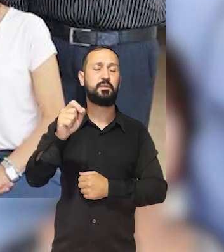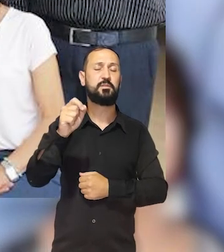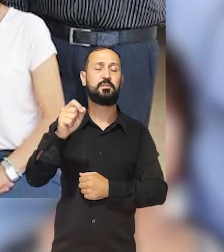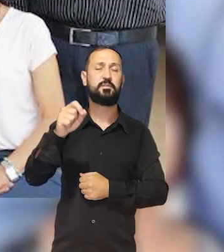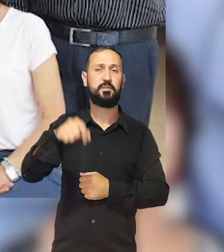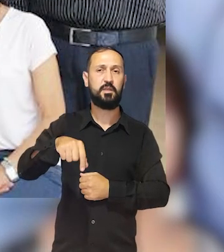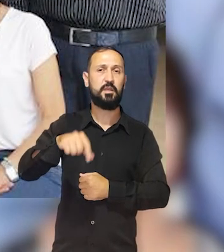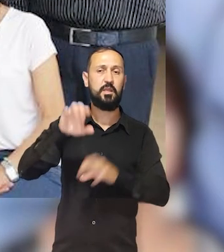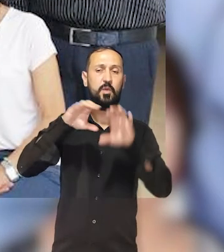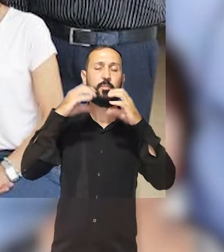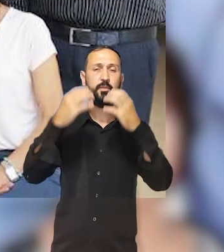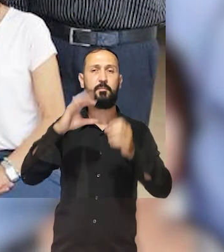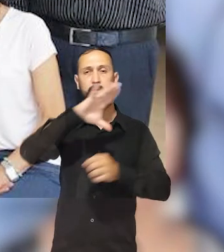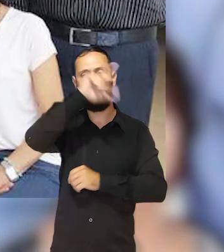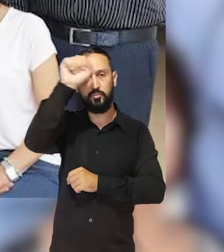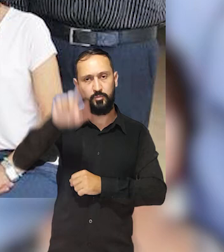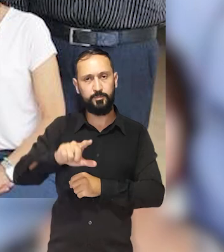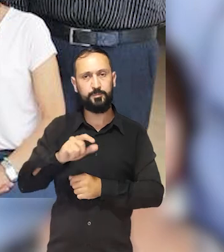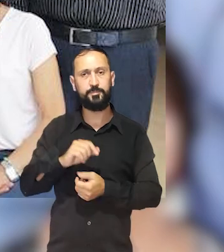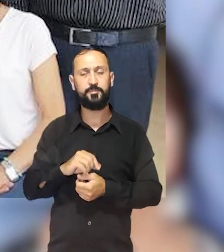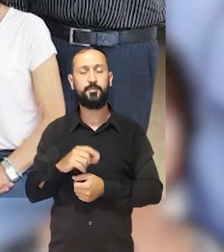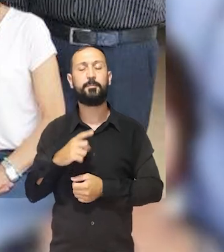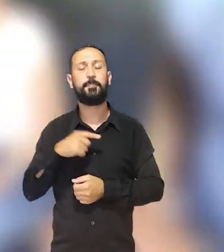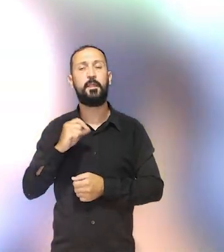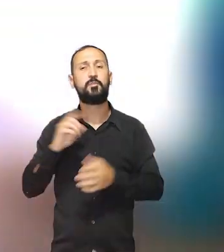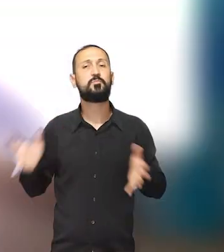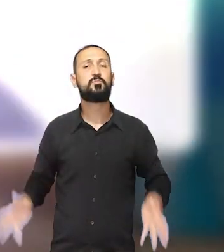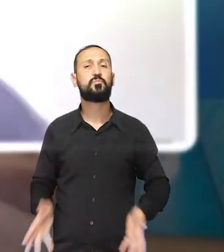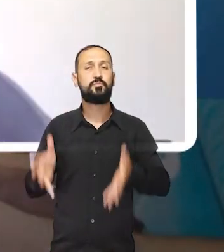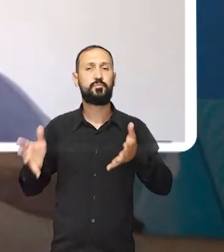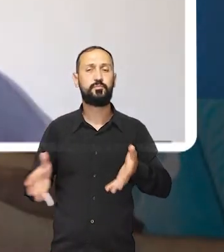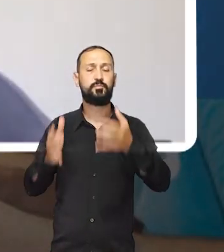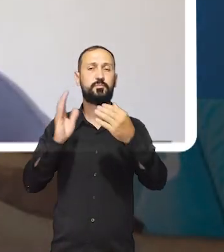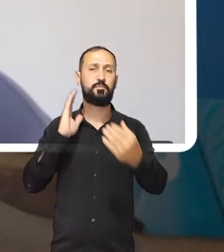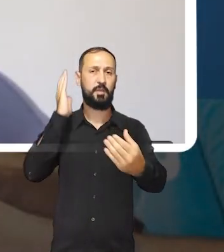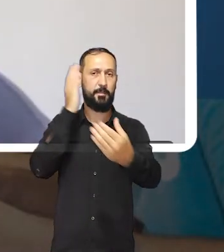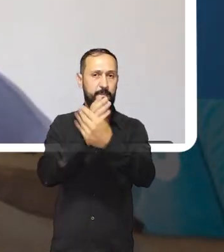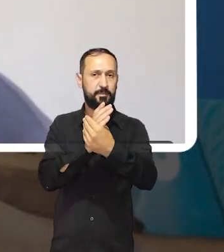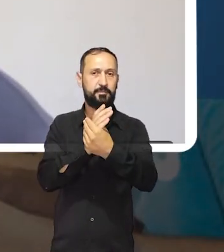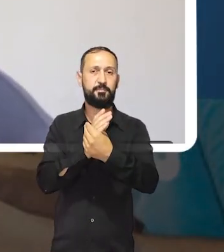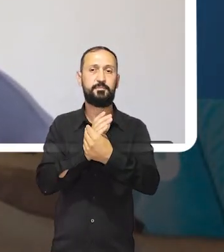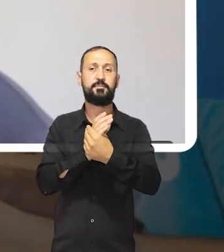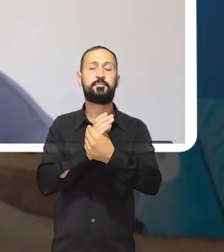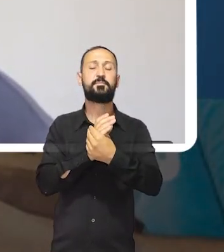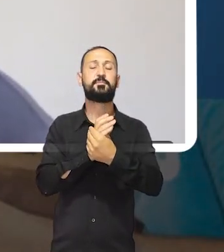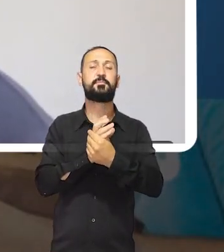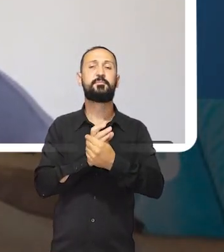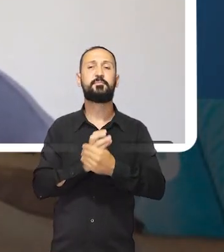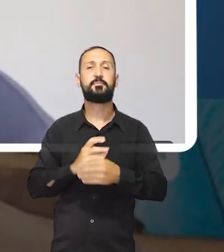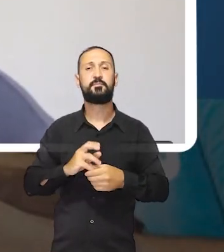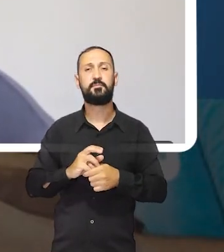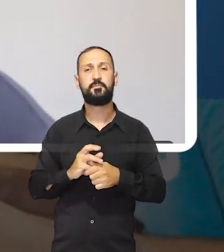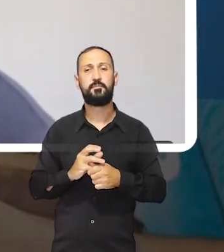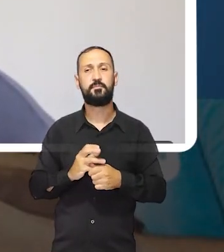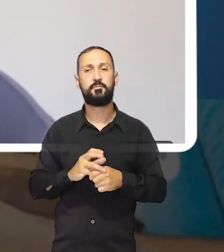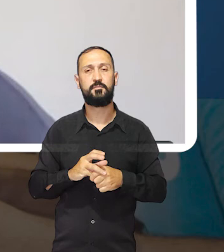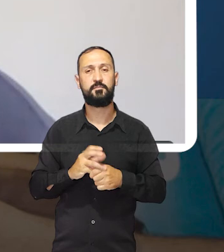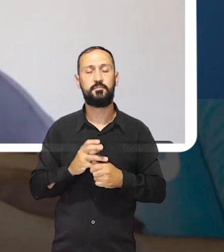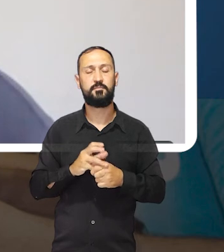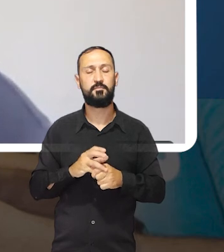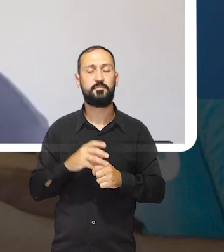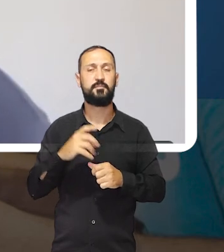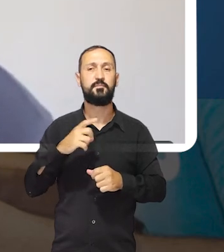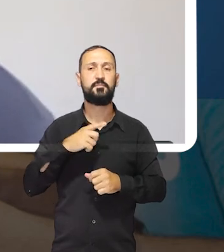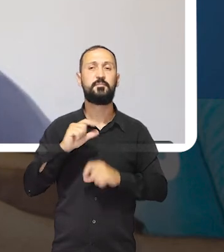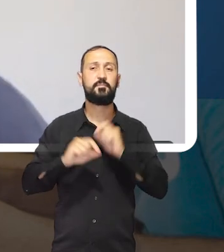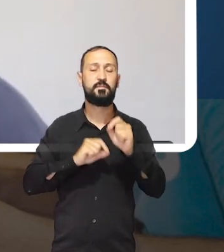na comunidade sul-mato-grossense e incentiva com uma biblioteca que nós estamos